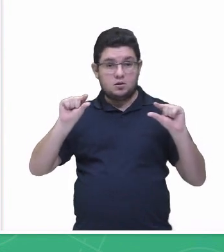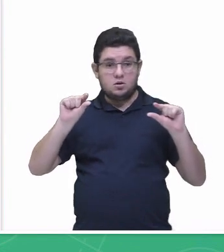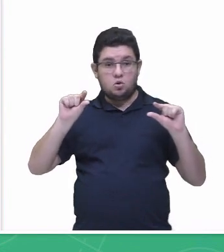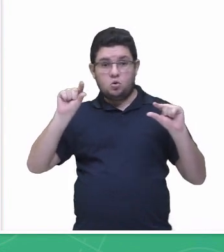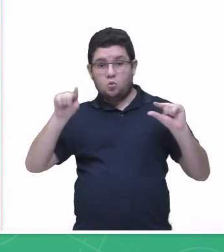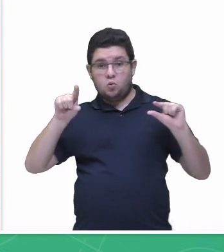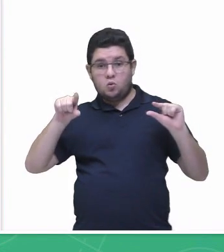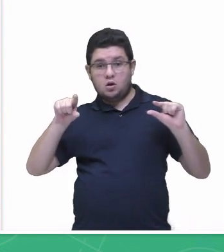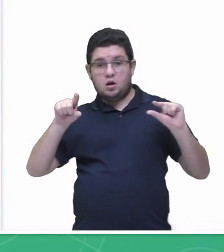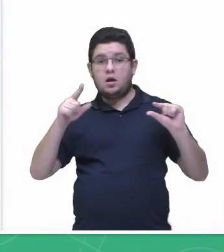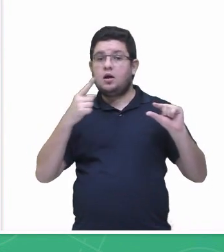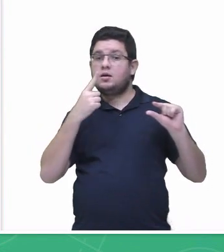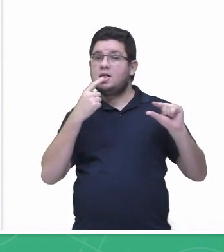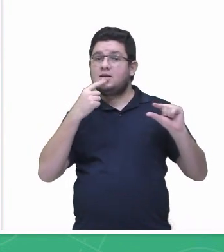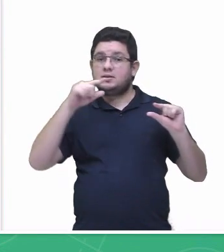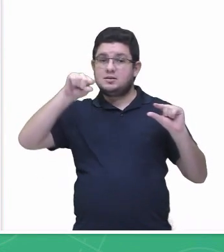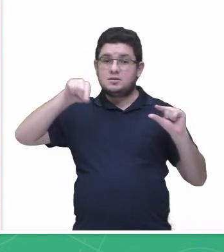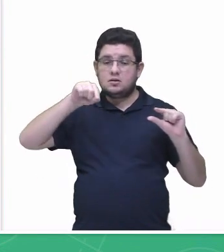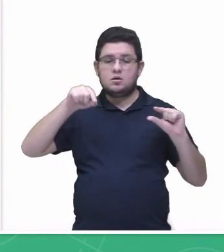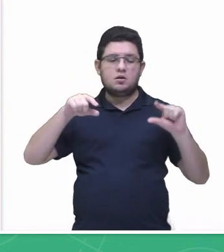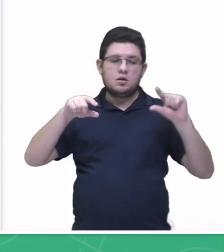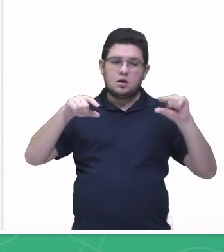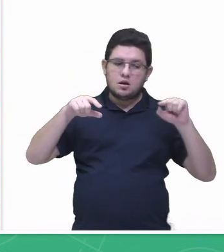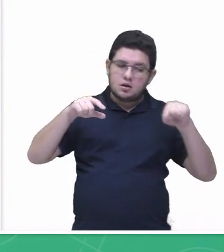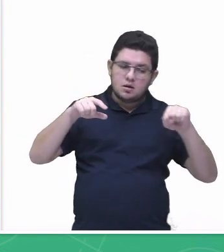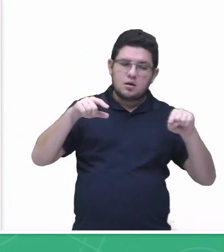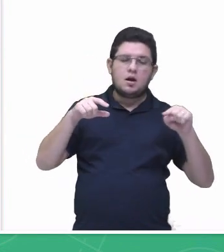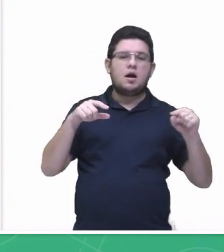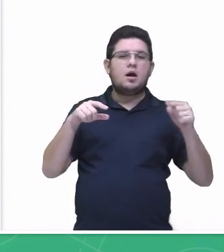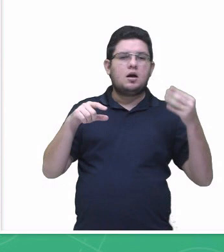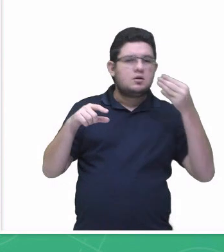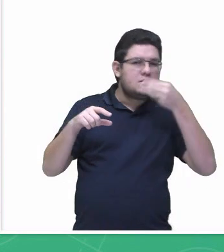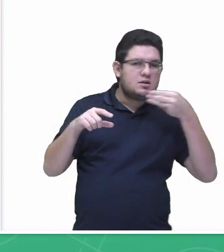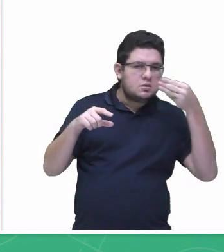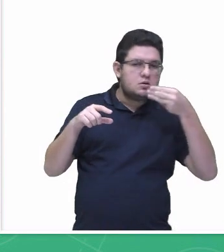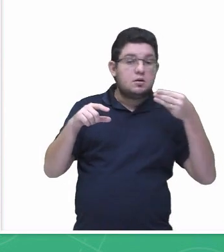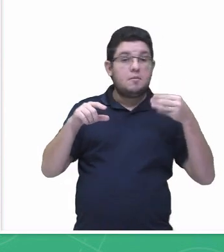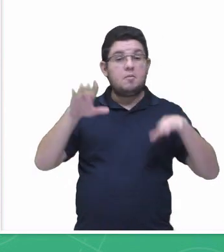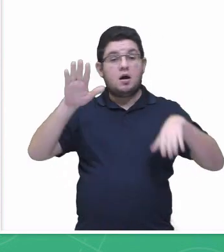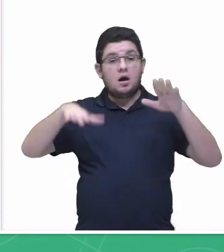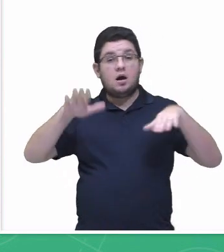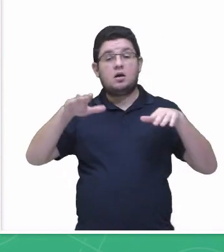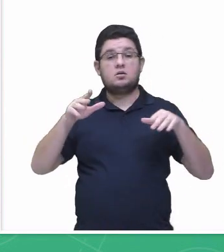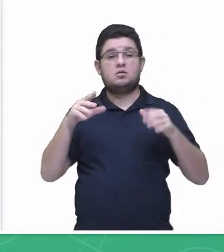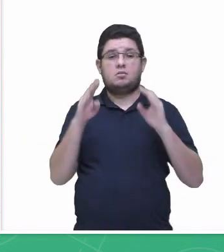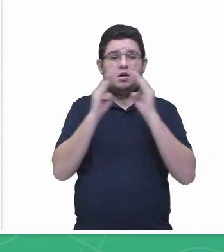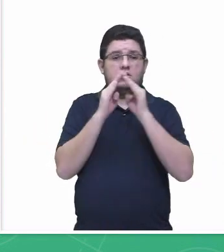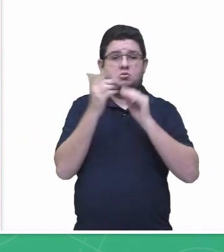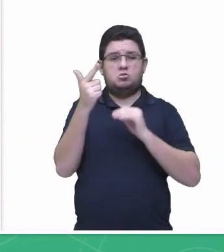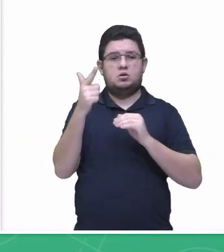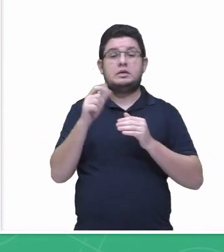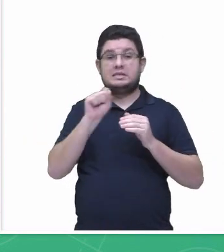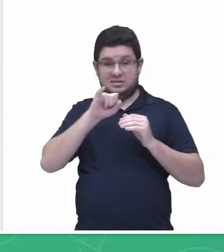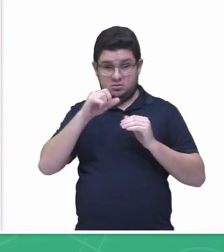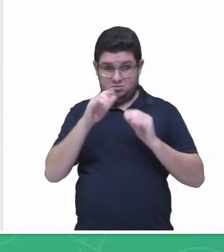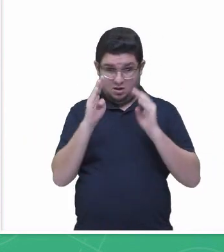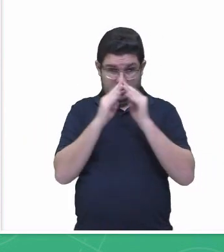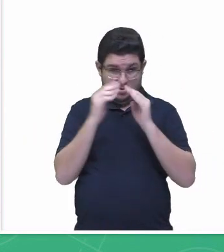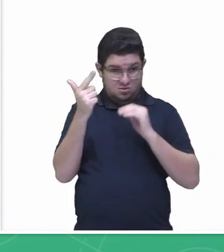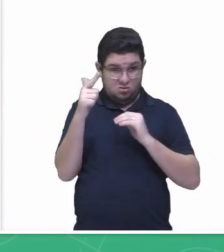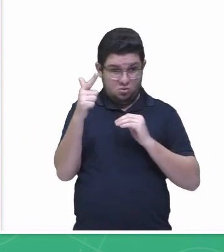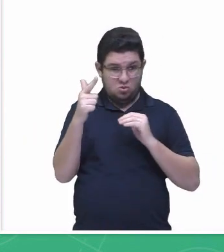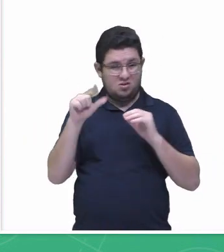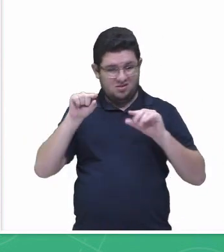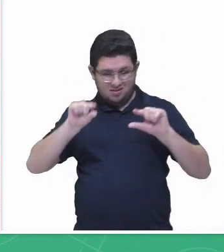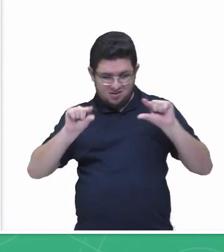tem esse medidor em casa. Então, aqui a questão diz: na ausência de colheres de medida, o soro caseiro pode ser preparado da